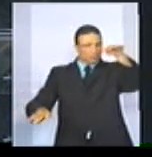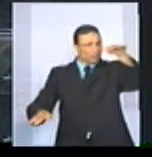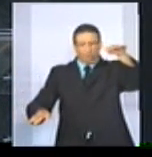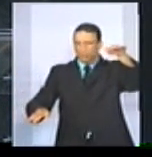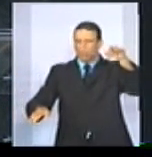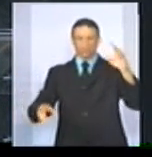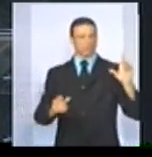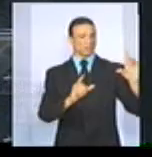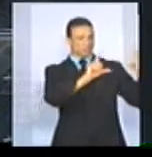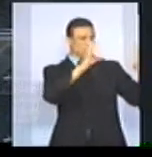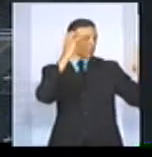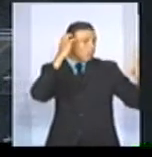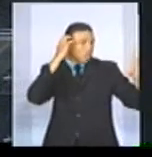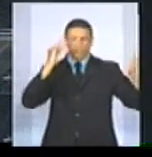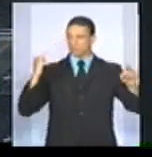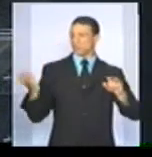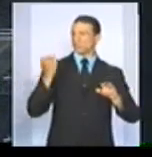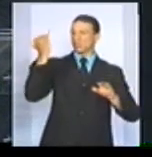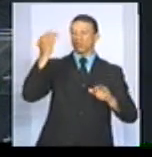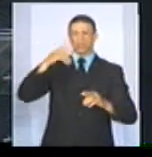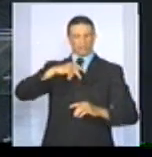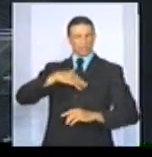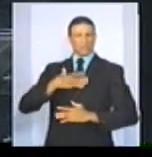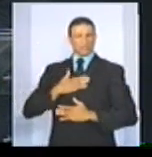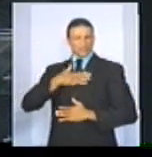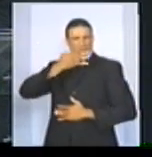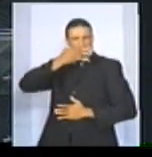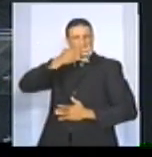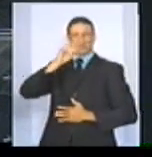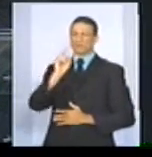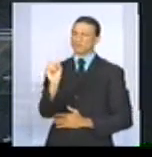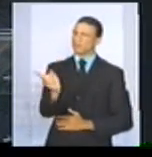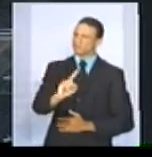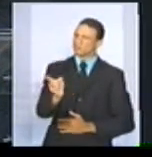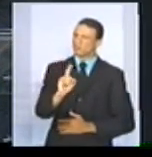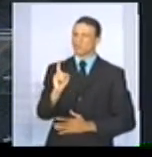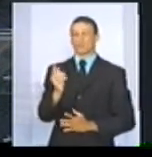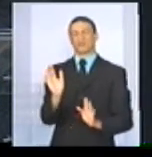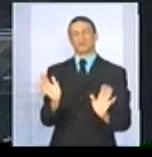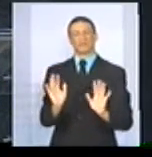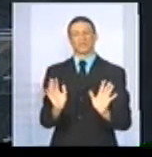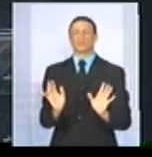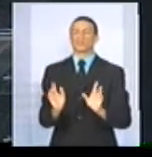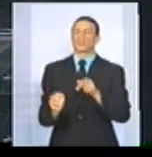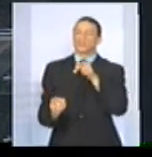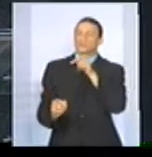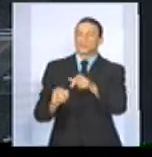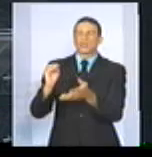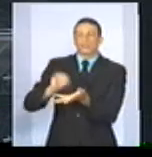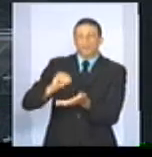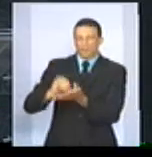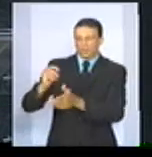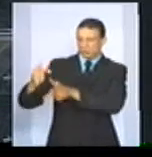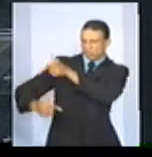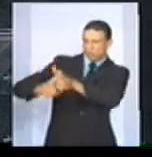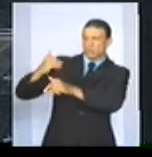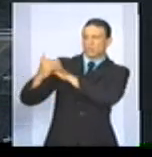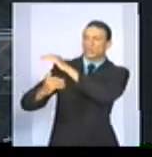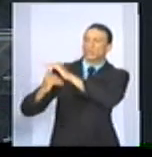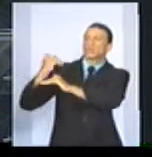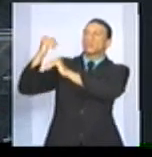para a radiodifusão. Não para aniquilar a competição, não para poder assambarcar mercado ou para construir estruturas de um